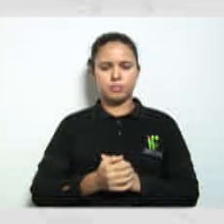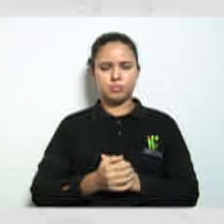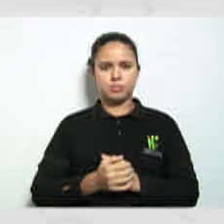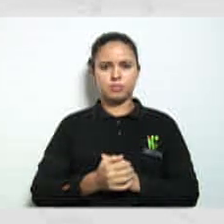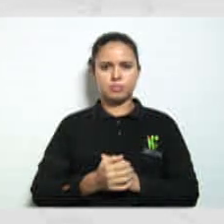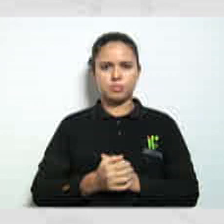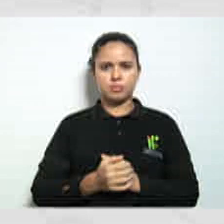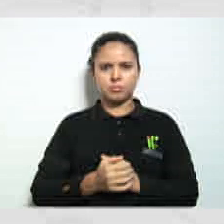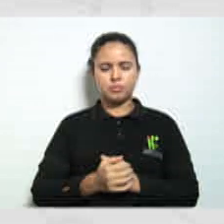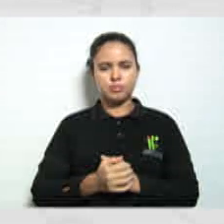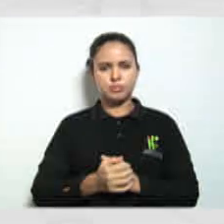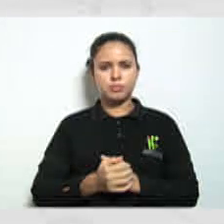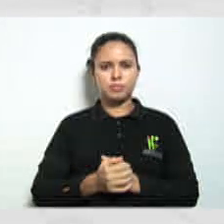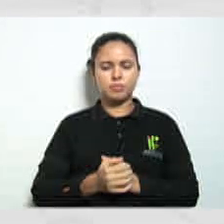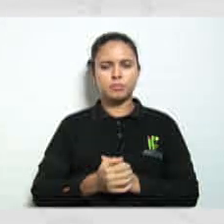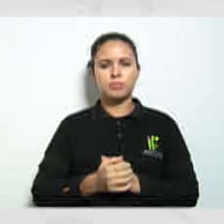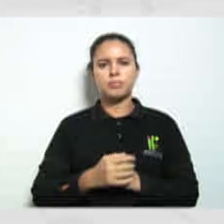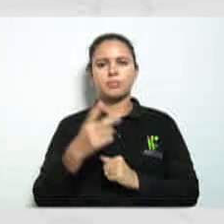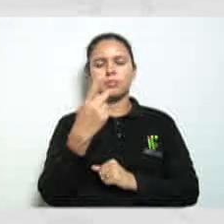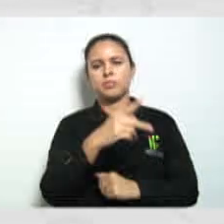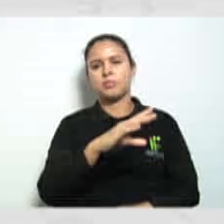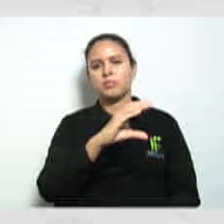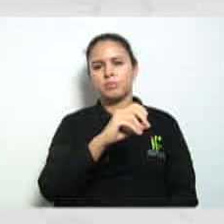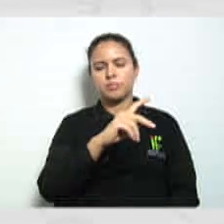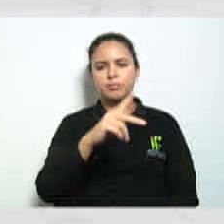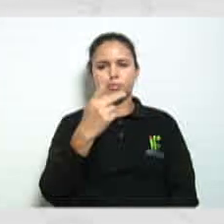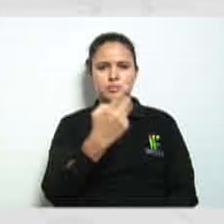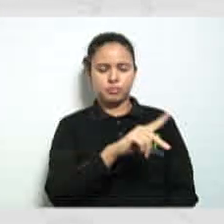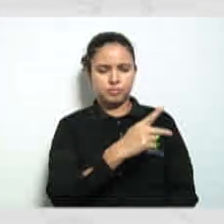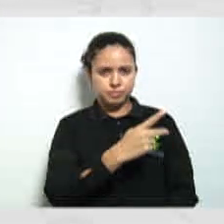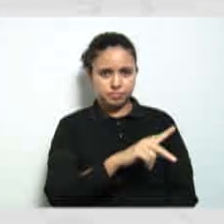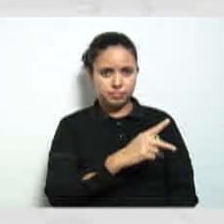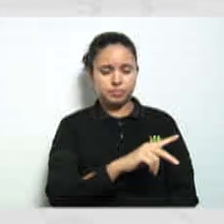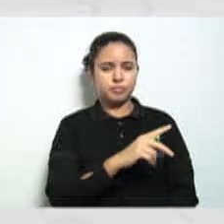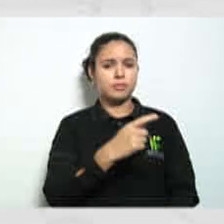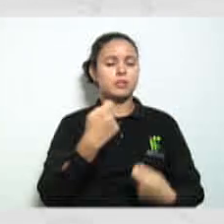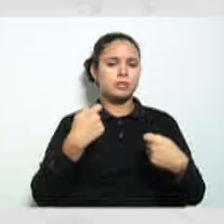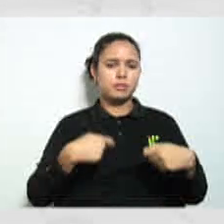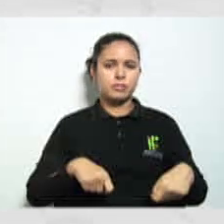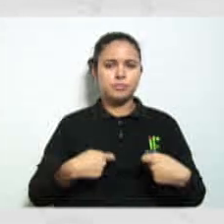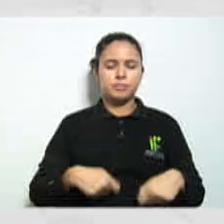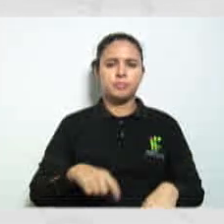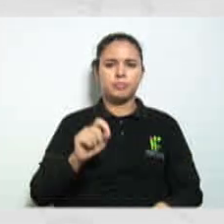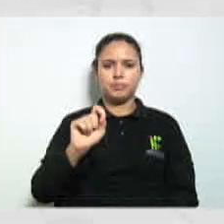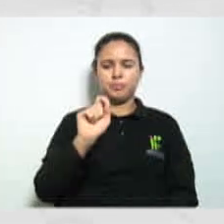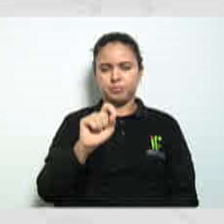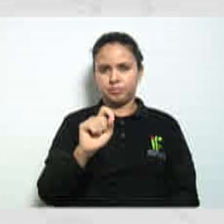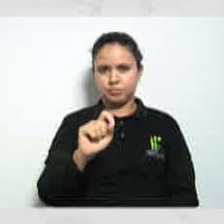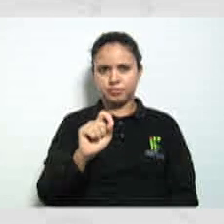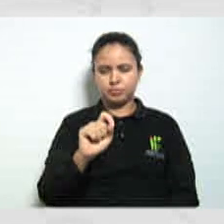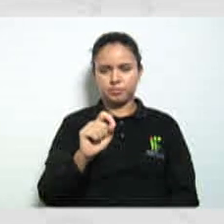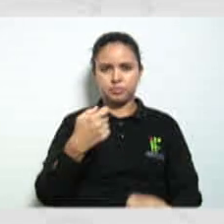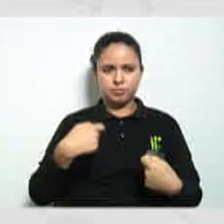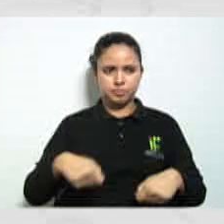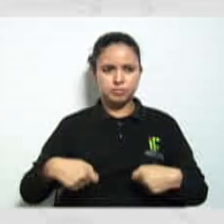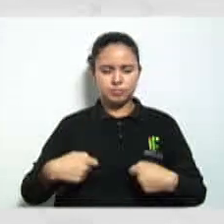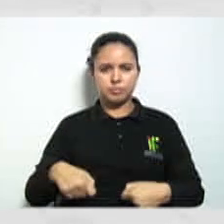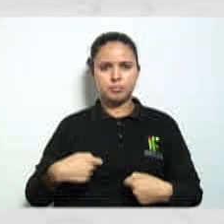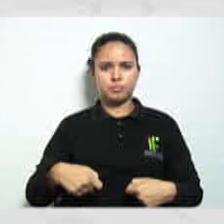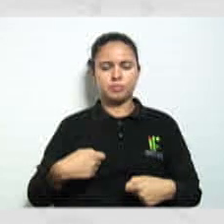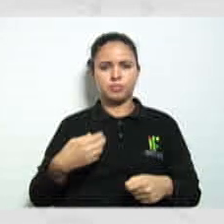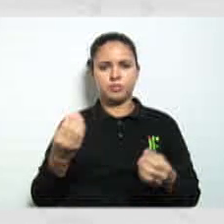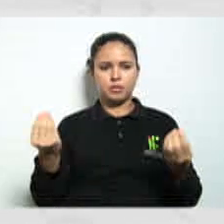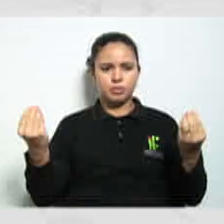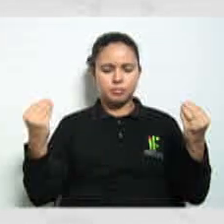né, da cooperativa de vocês, vocês precisam o quê? Precisam